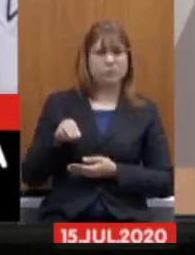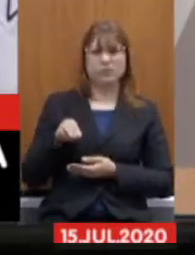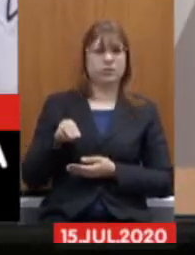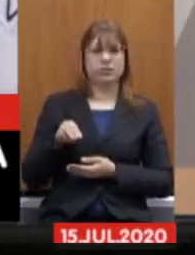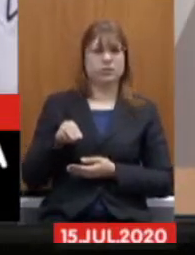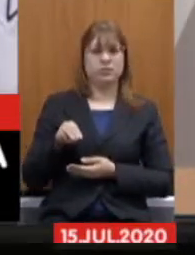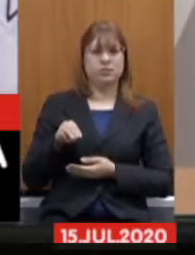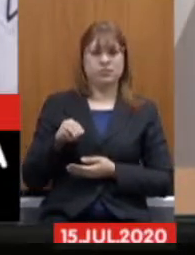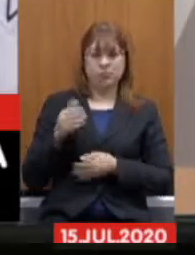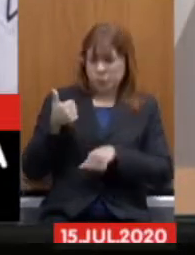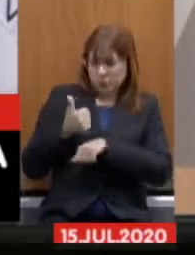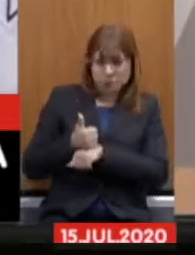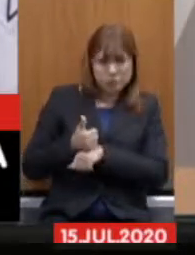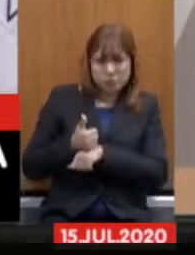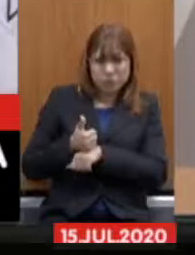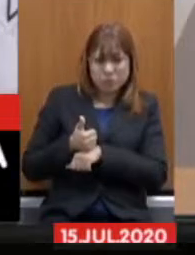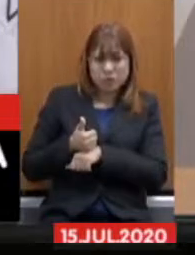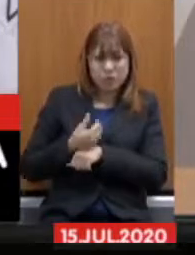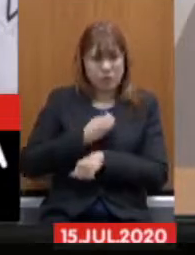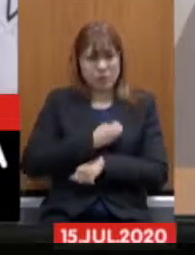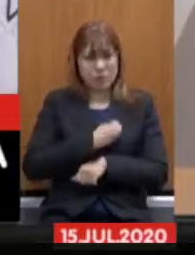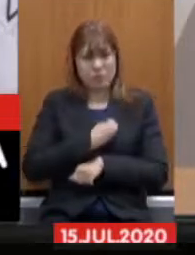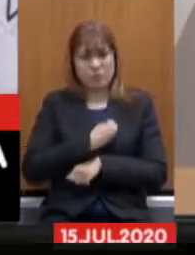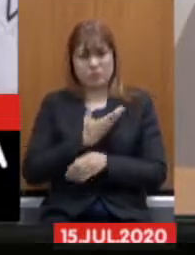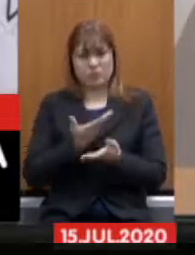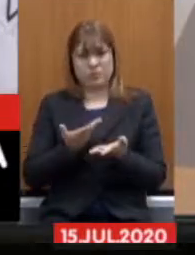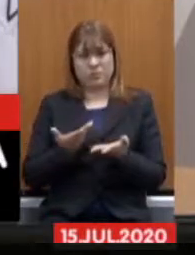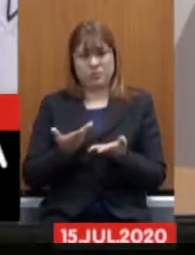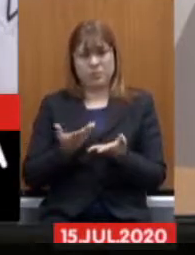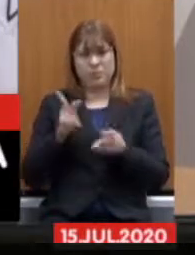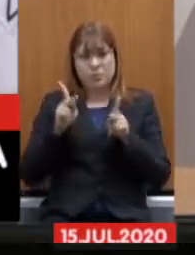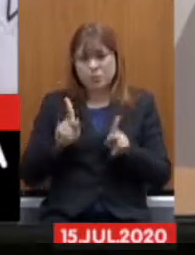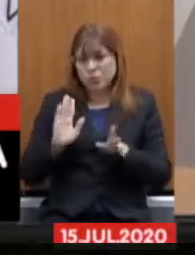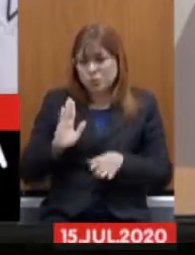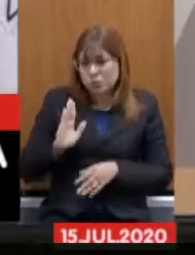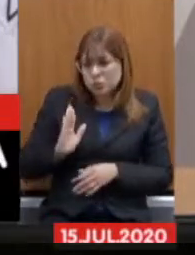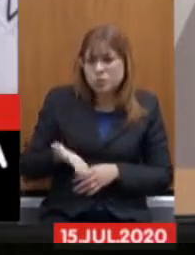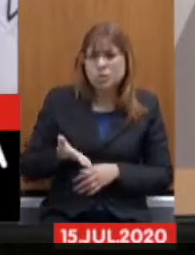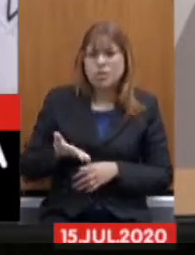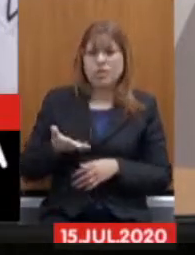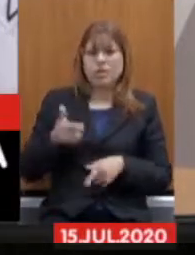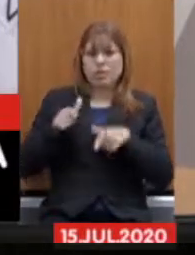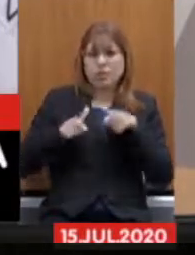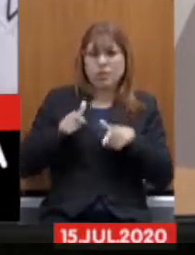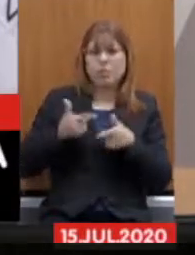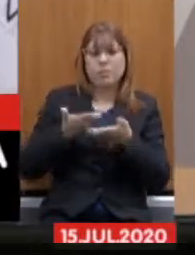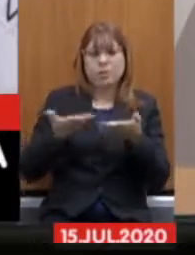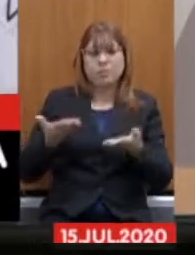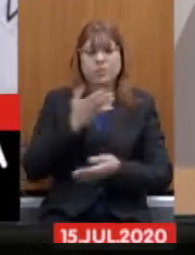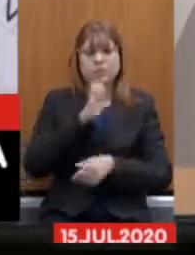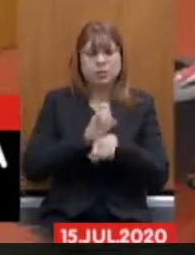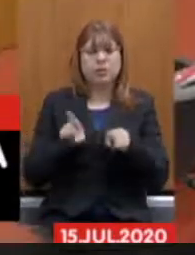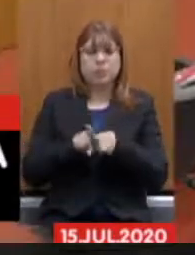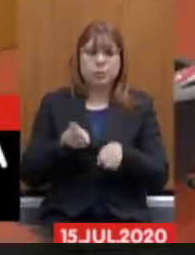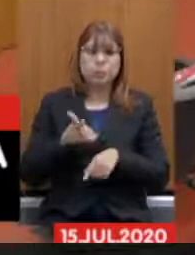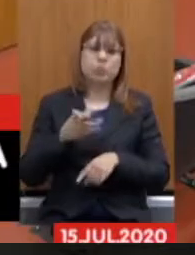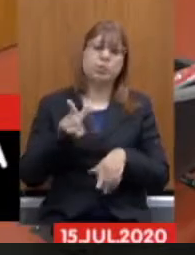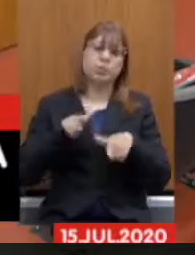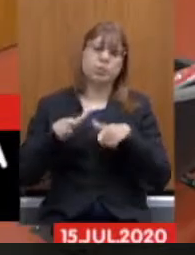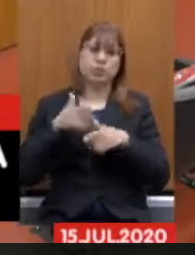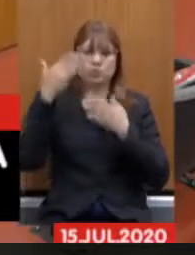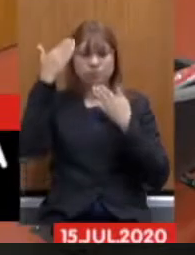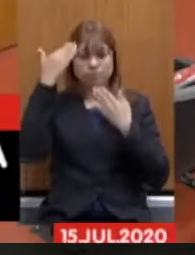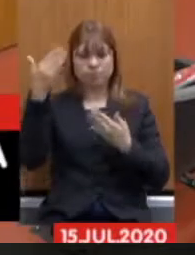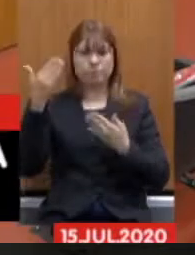fala não substitui a vida de quem já contribuiu com o estado de quem ainda contribui muito obrigada